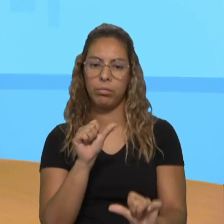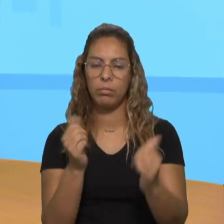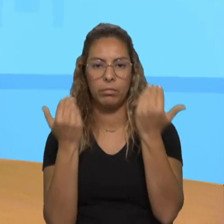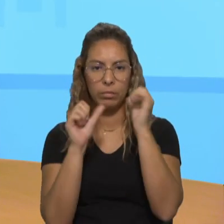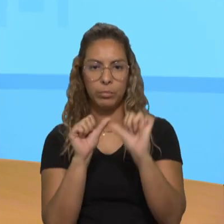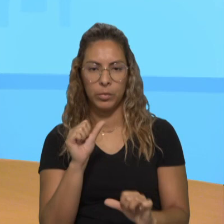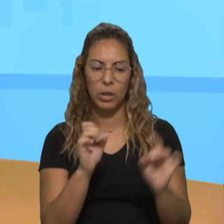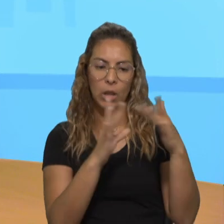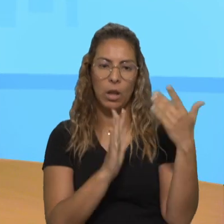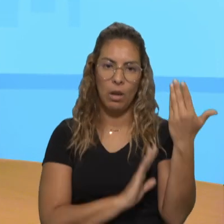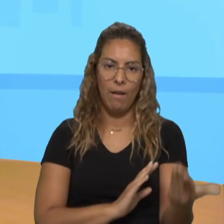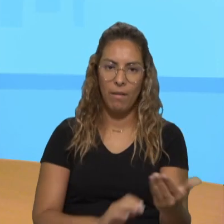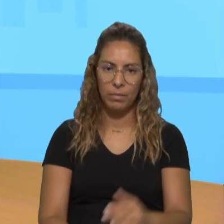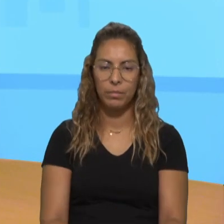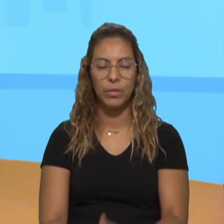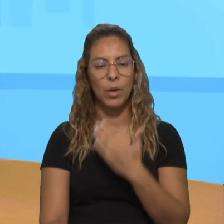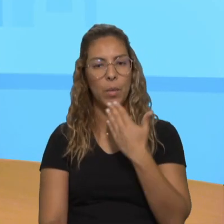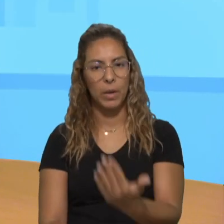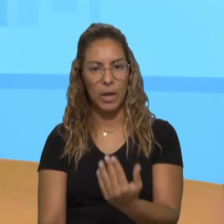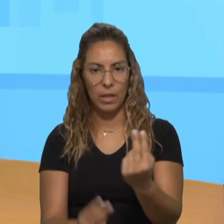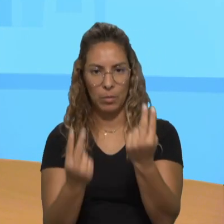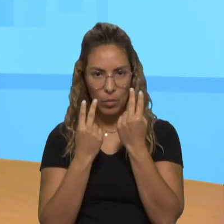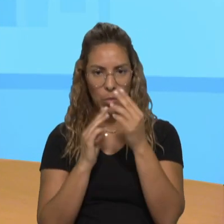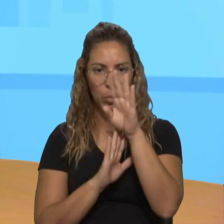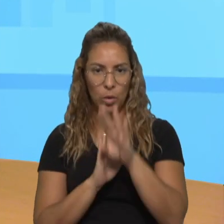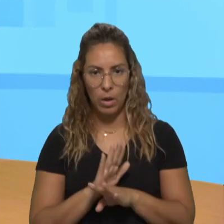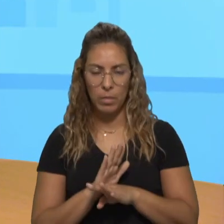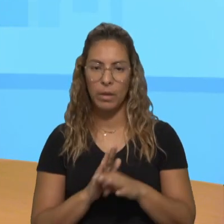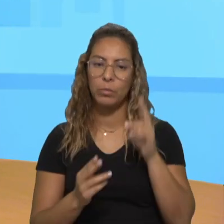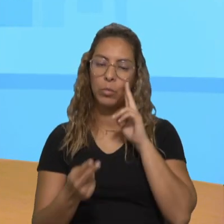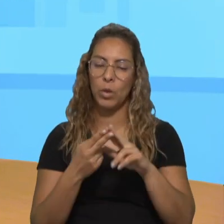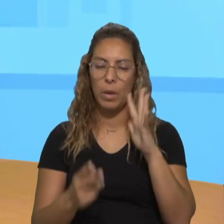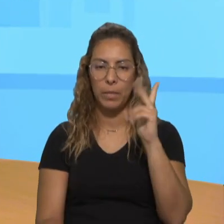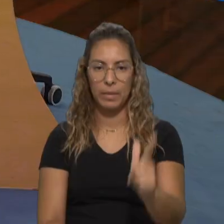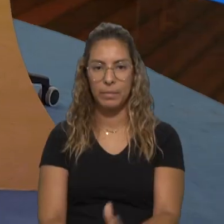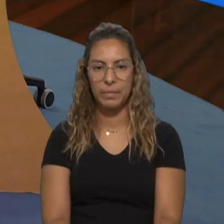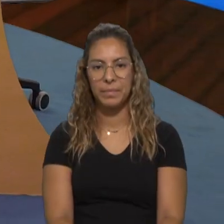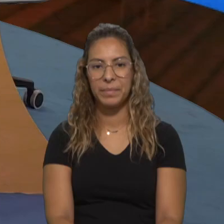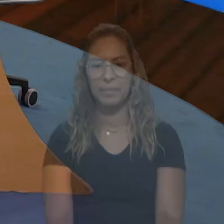agência.eclésia.pt. Obrigada por ter estado connosco. Até amanhã, se Deus quiser.